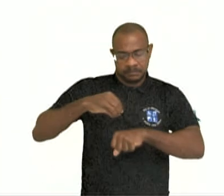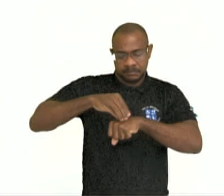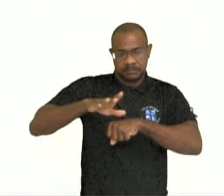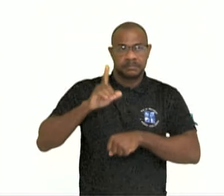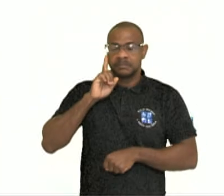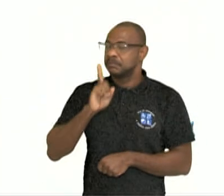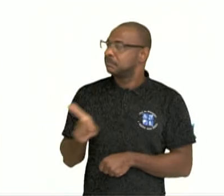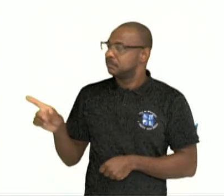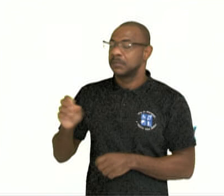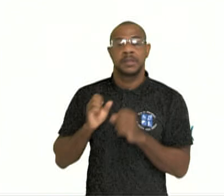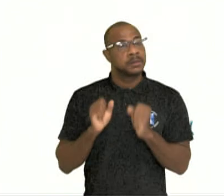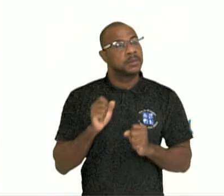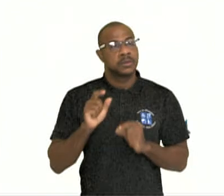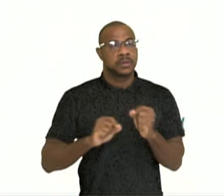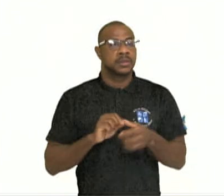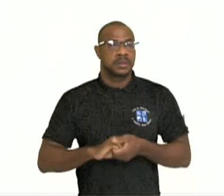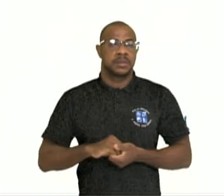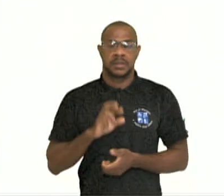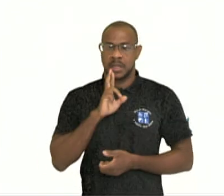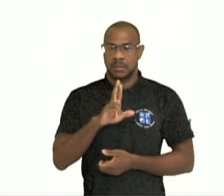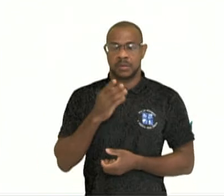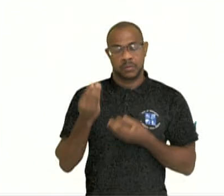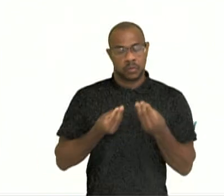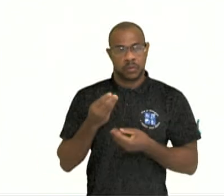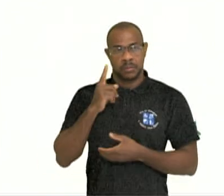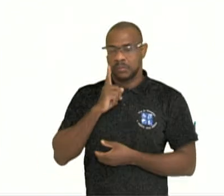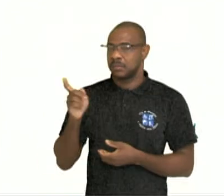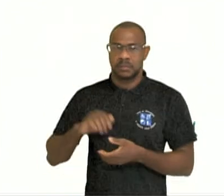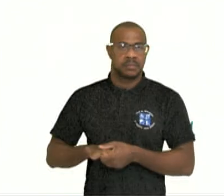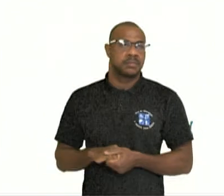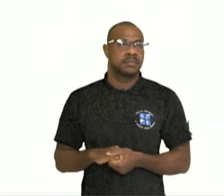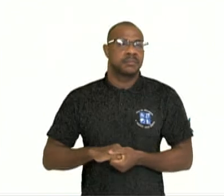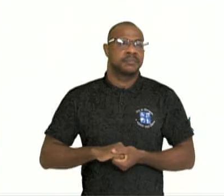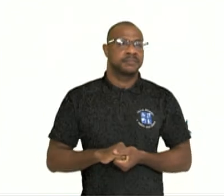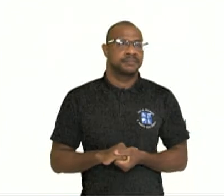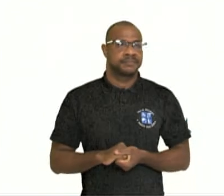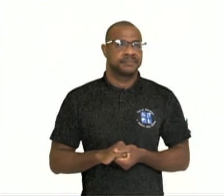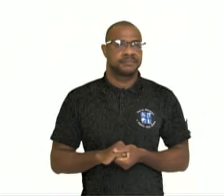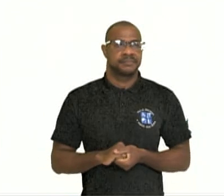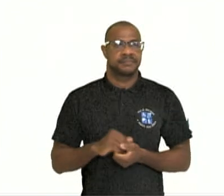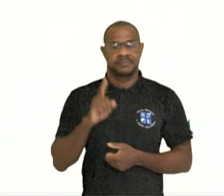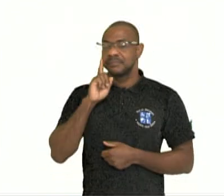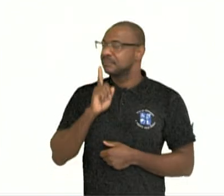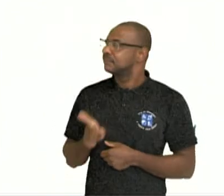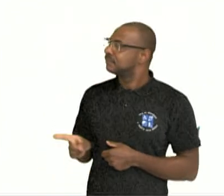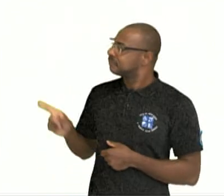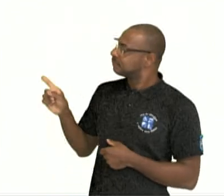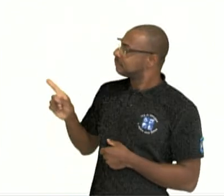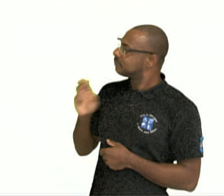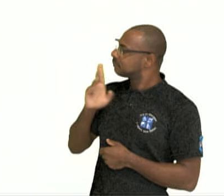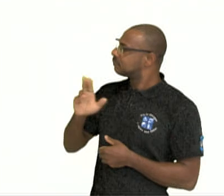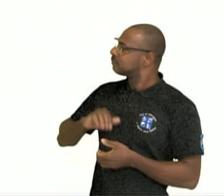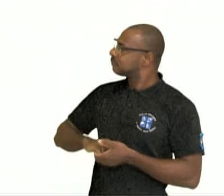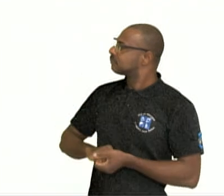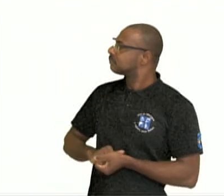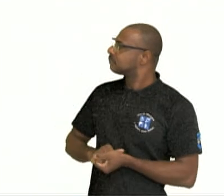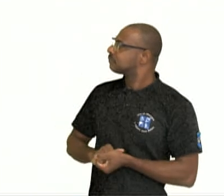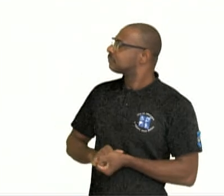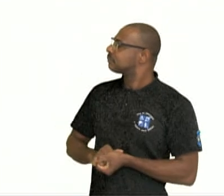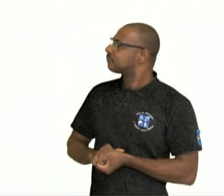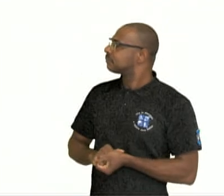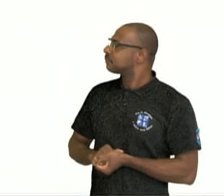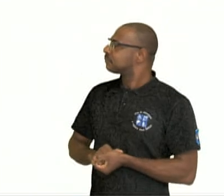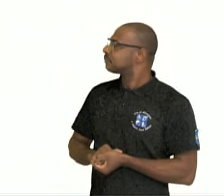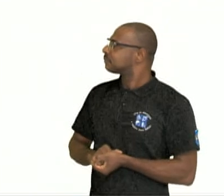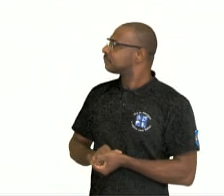Você pode, né, uma sugestão, falar assim. Me llevo muy bien con mi familia. Me ayudan con las tareas de la